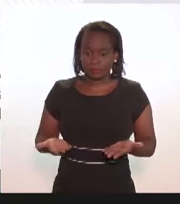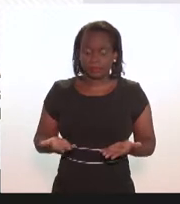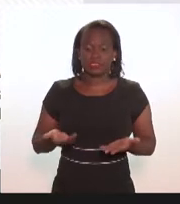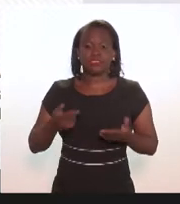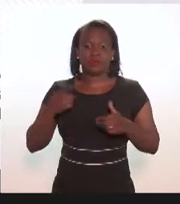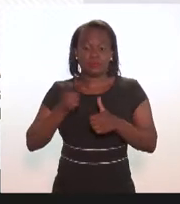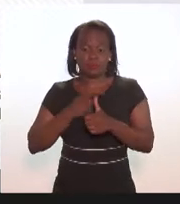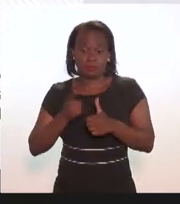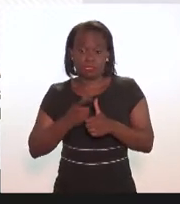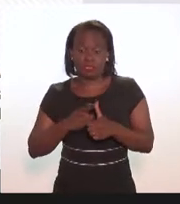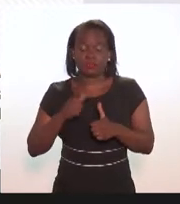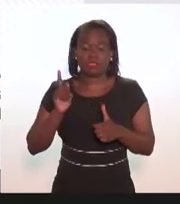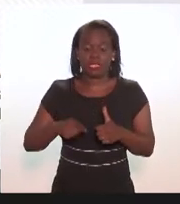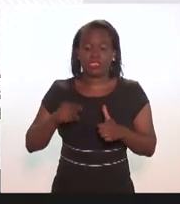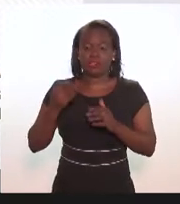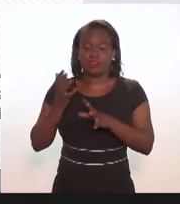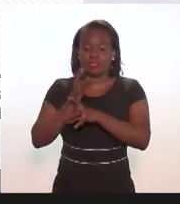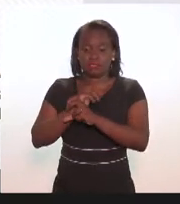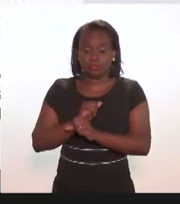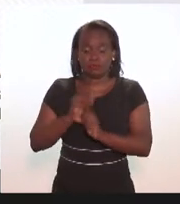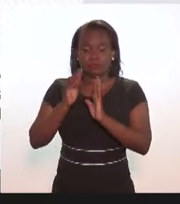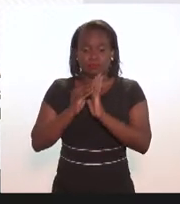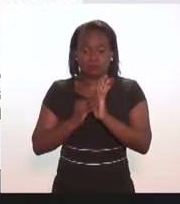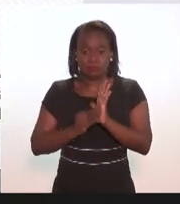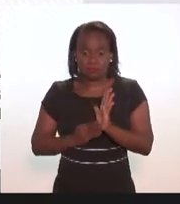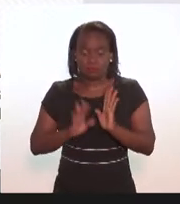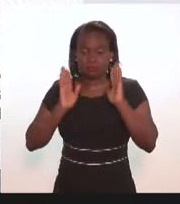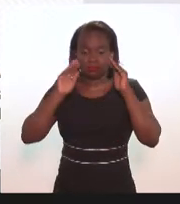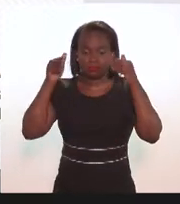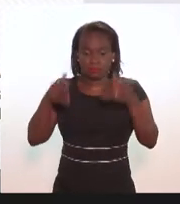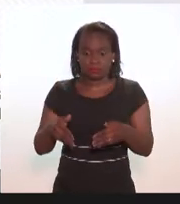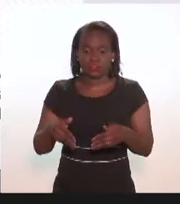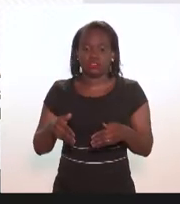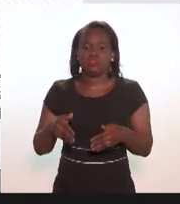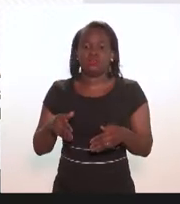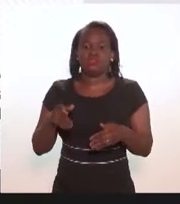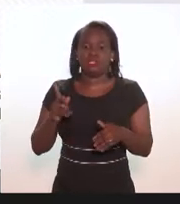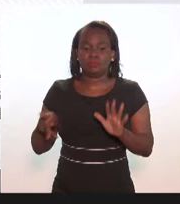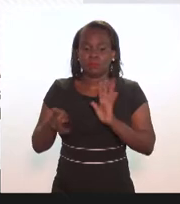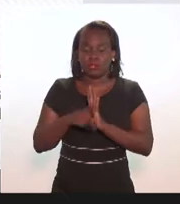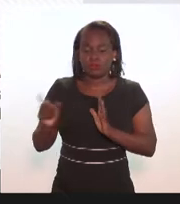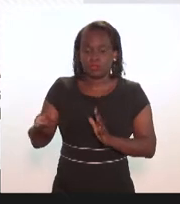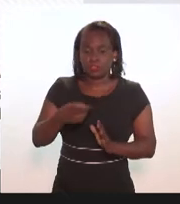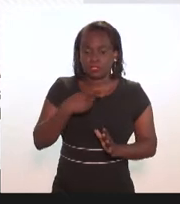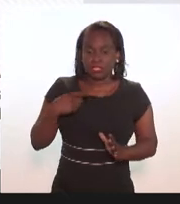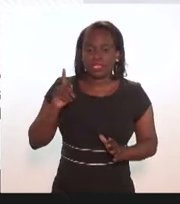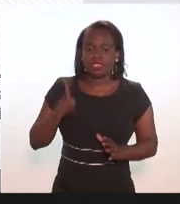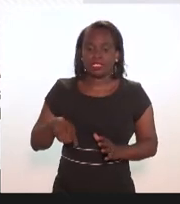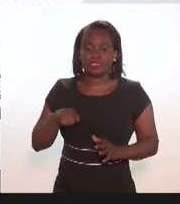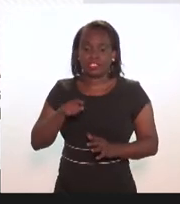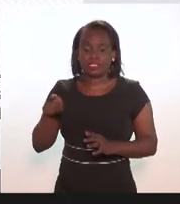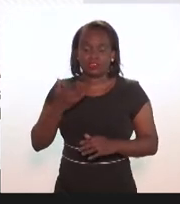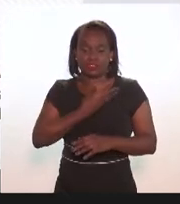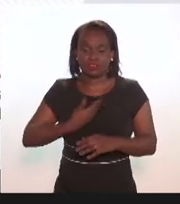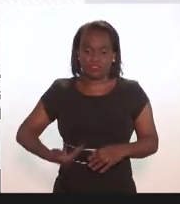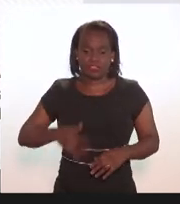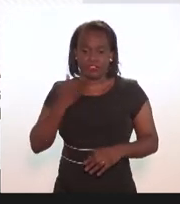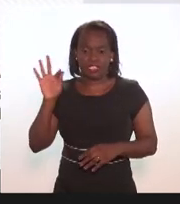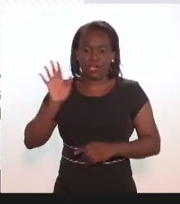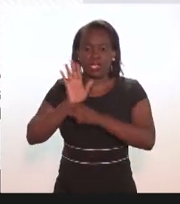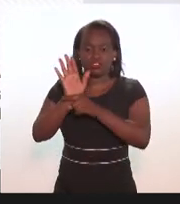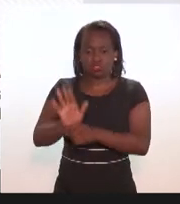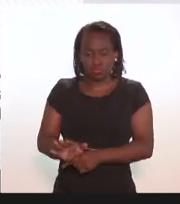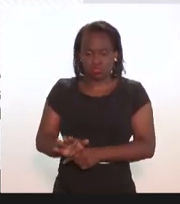primeiro deles, em termos de receita, e aí focando na comissão de tributação, foi esse aporte do governo federal de